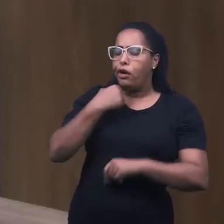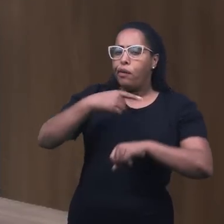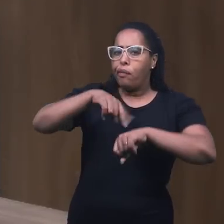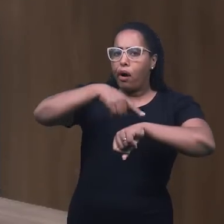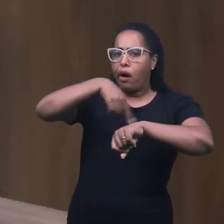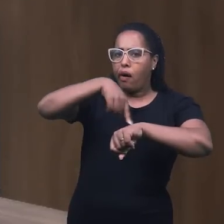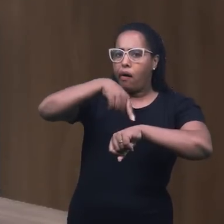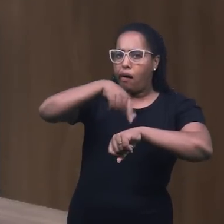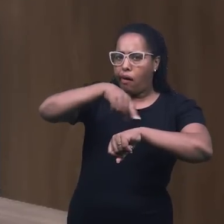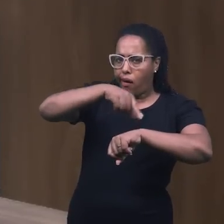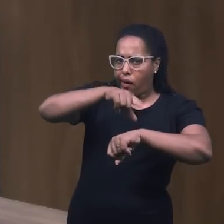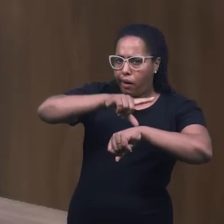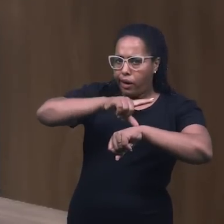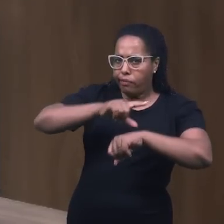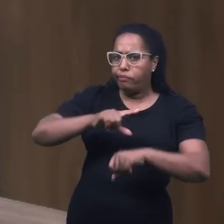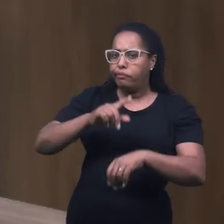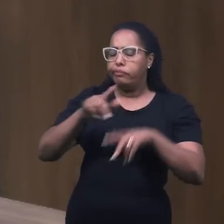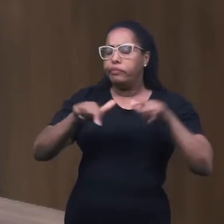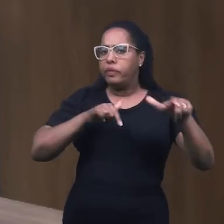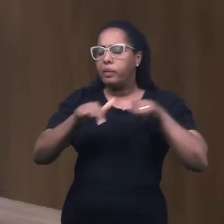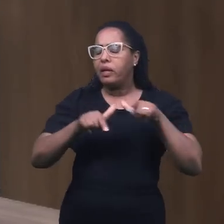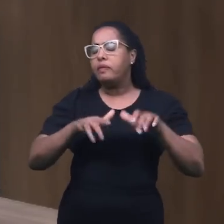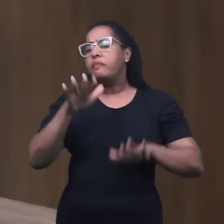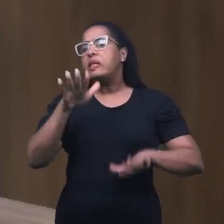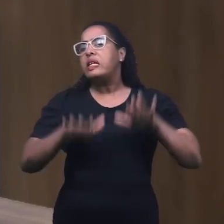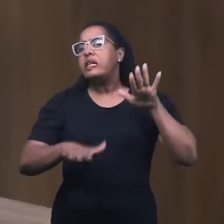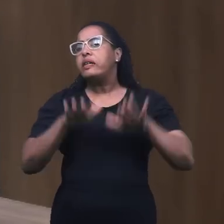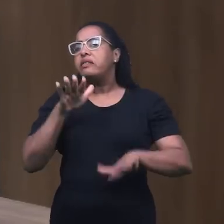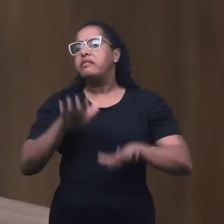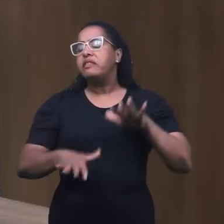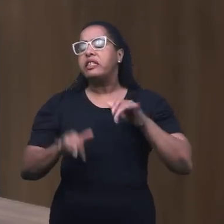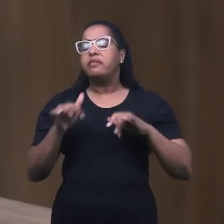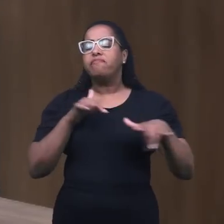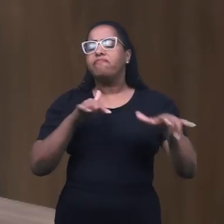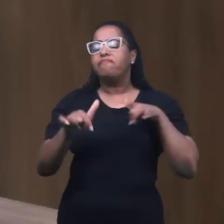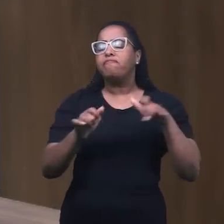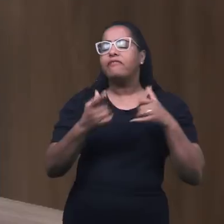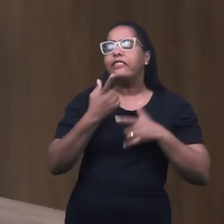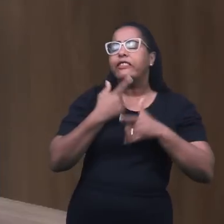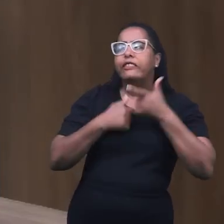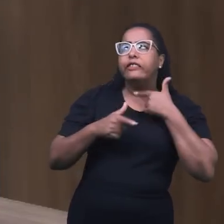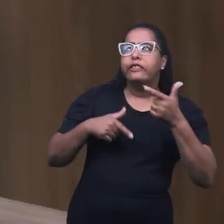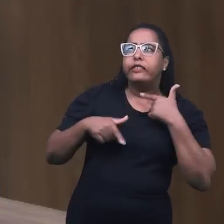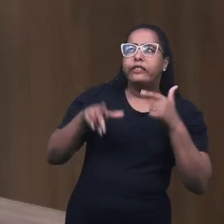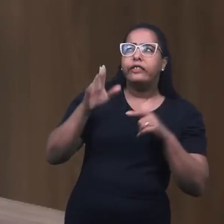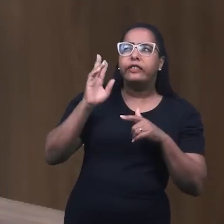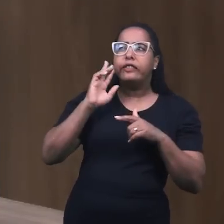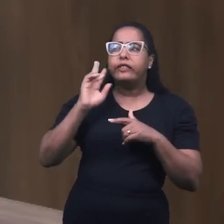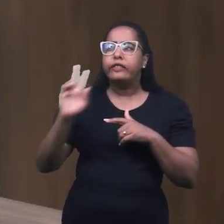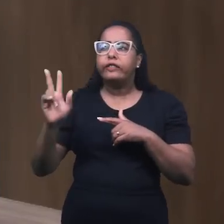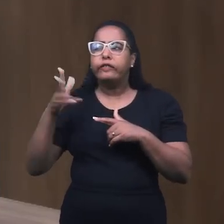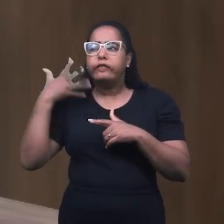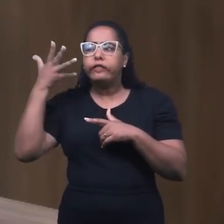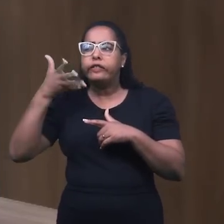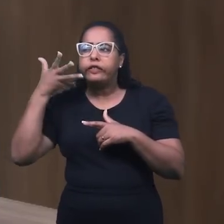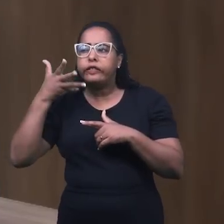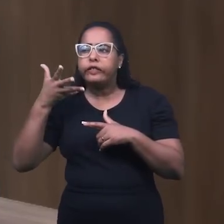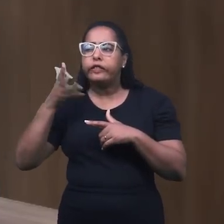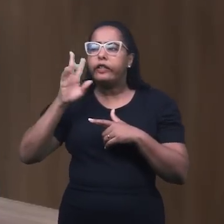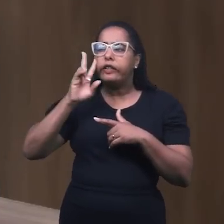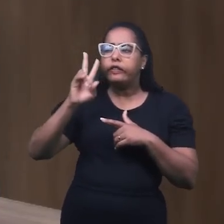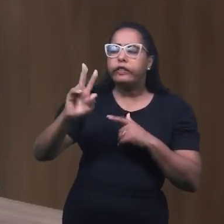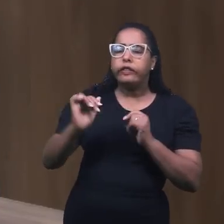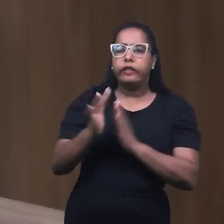de trabalho? E às vezes está ali trabalhando, querendo ouvir a palavra, querendo ouvir os